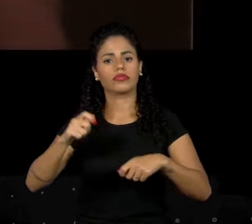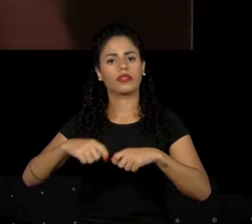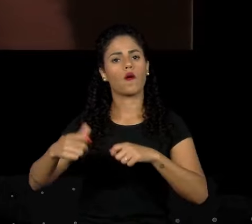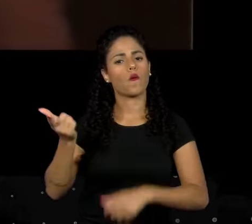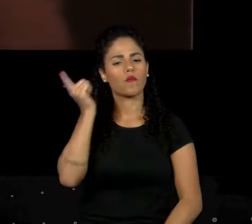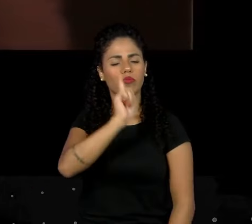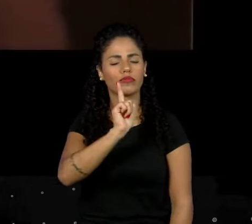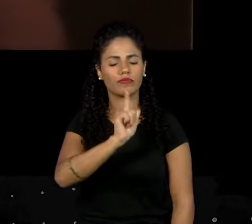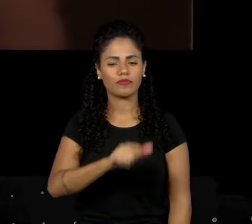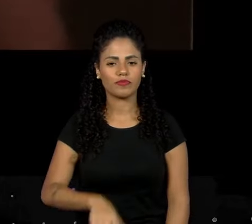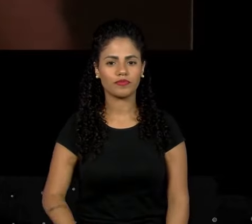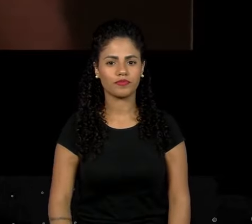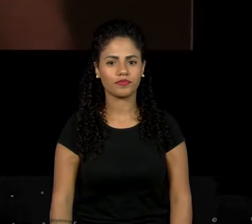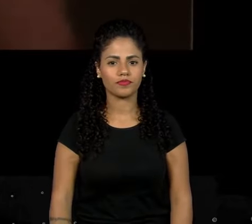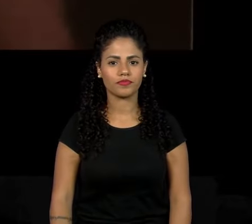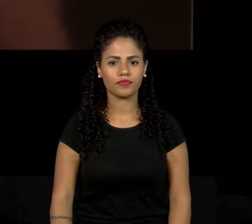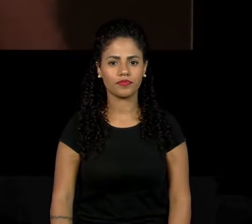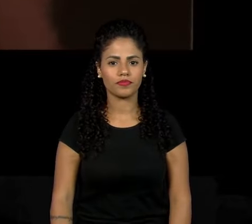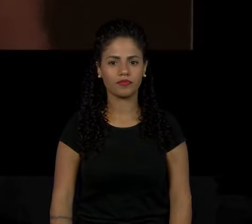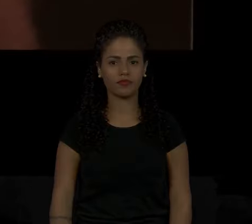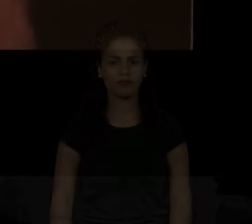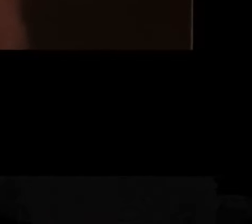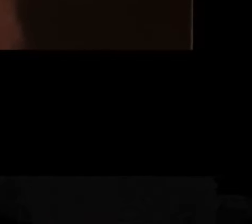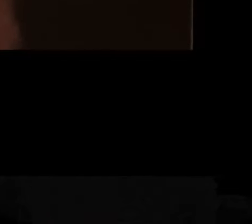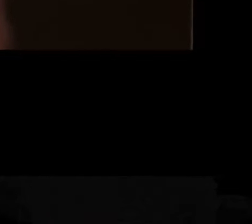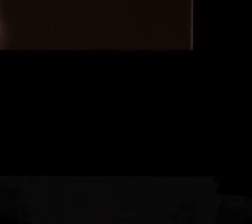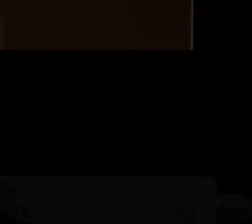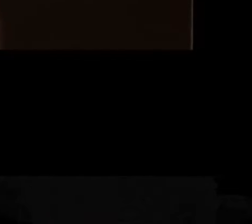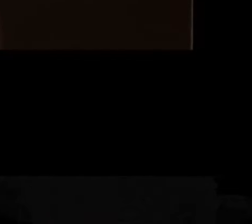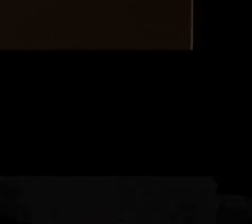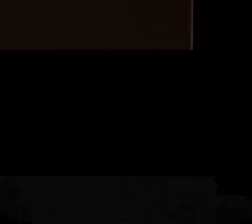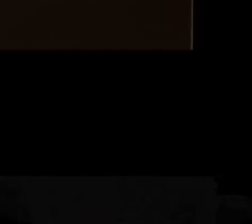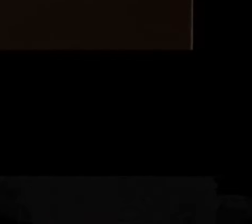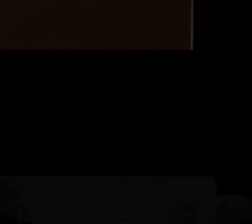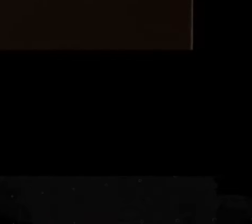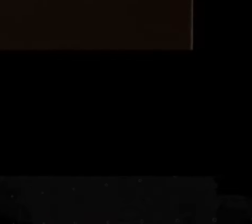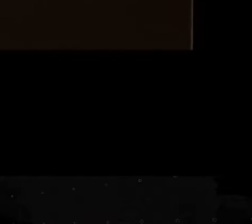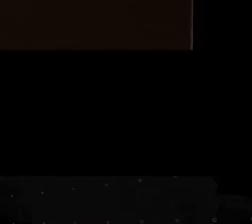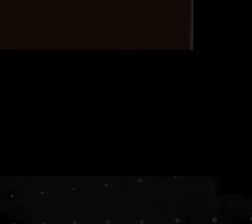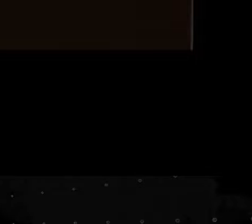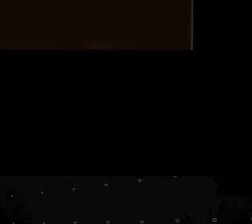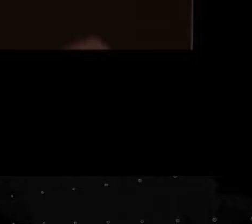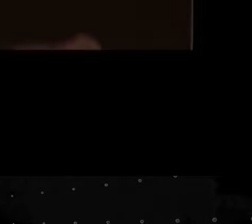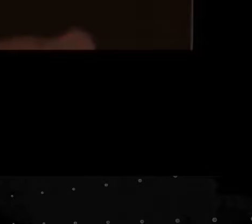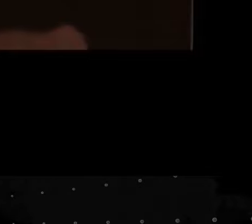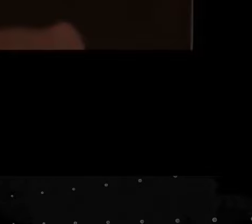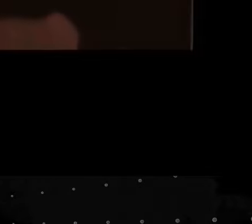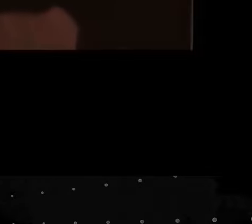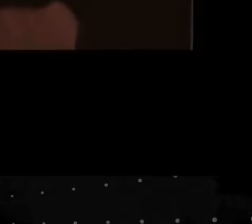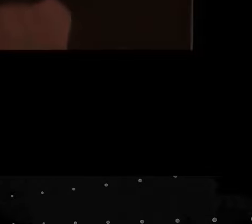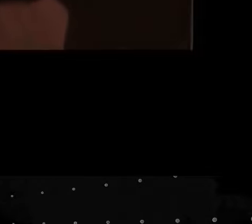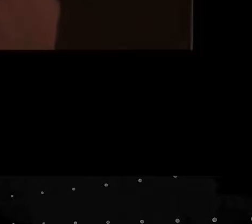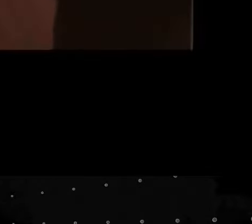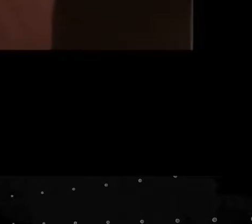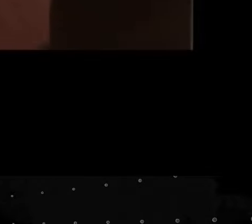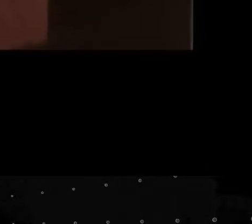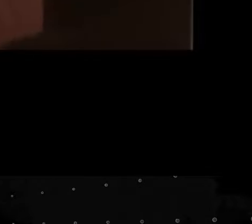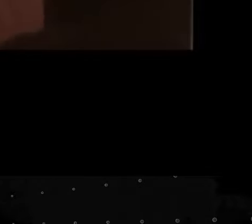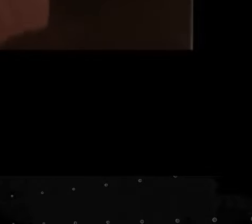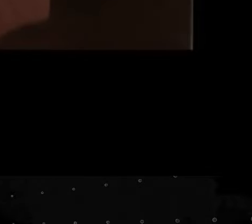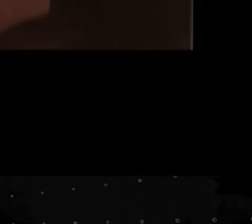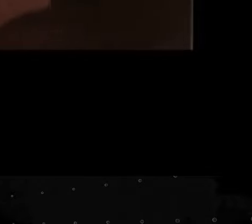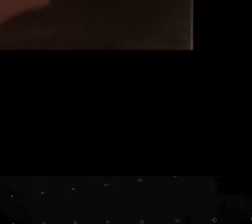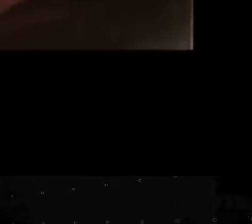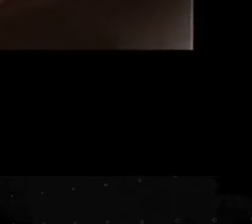tô tentando achar a autoestima que roubaram de mim.